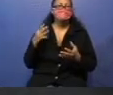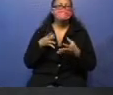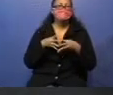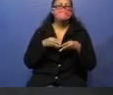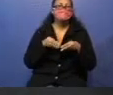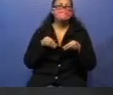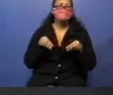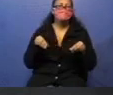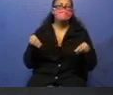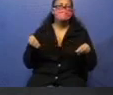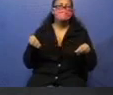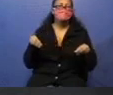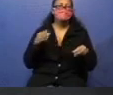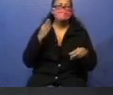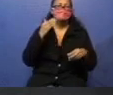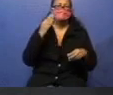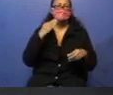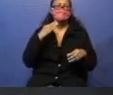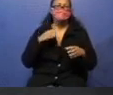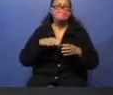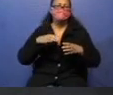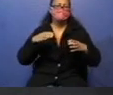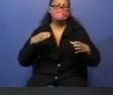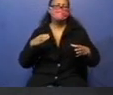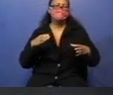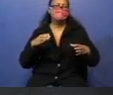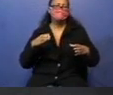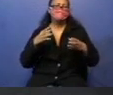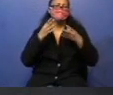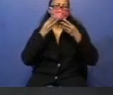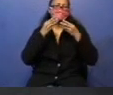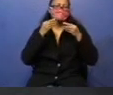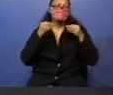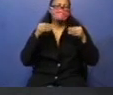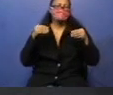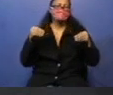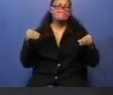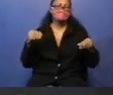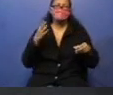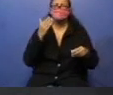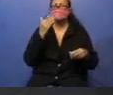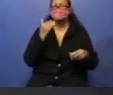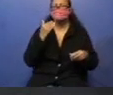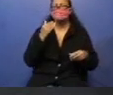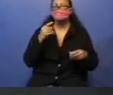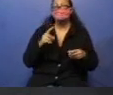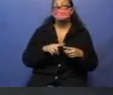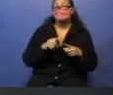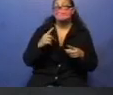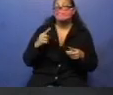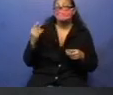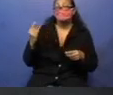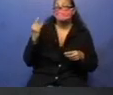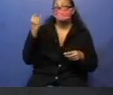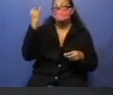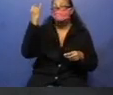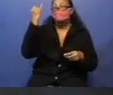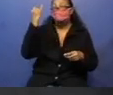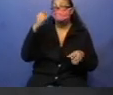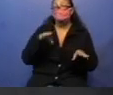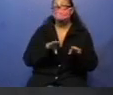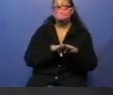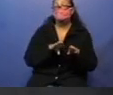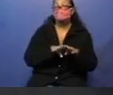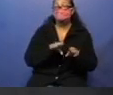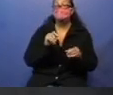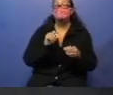né? Que eles aumentam e acabam estragando nossos alimentos. Mas nós falamos que eles são importantes, que eles também fazem